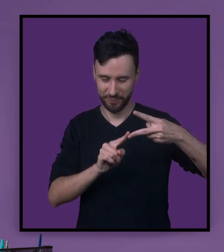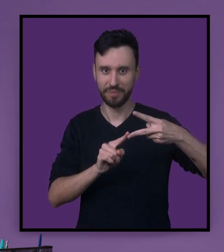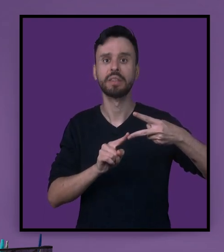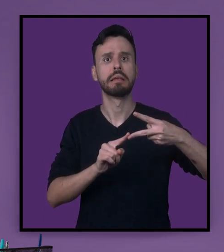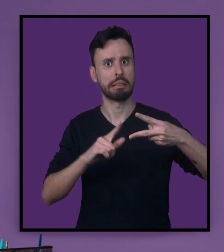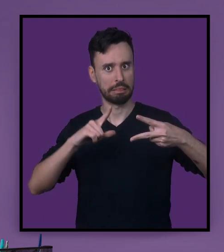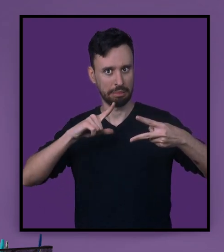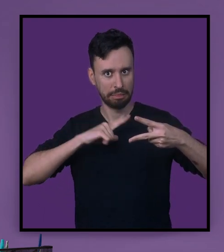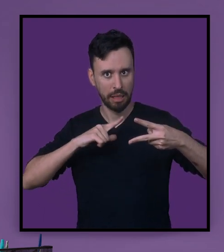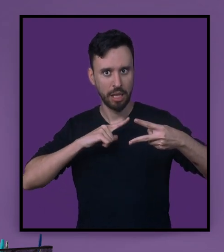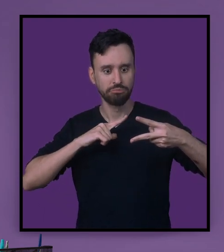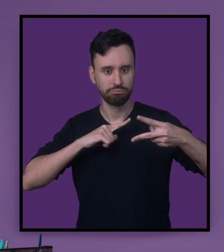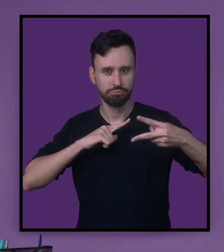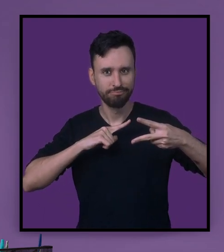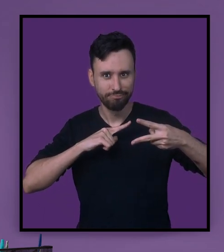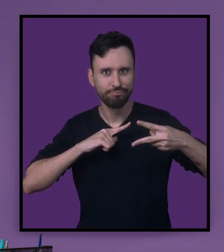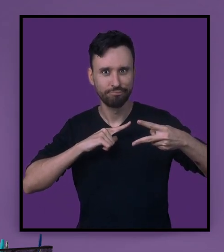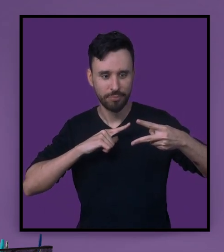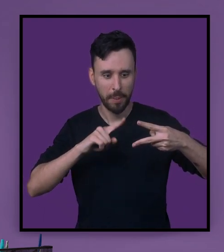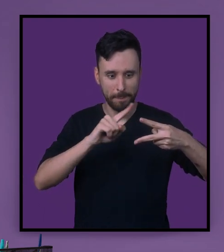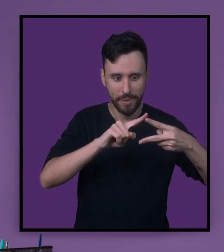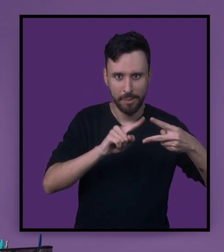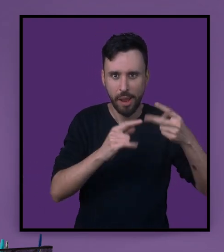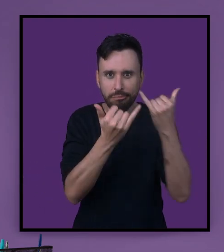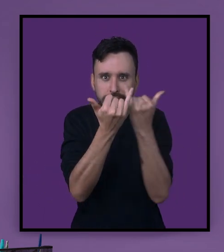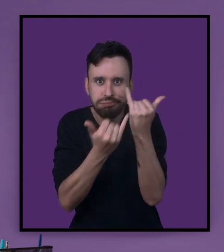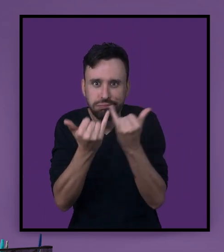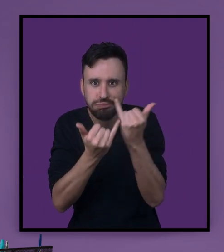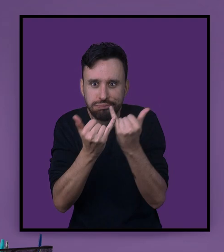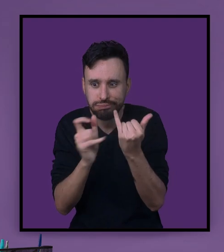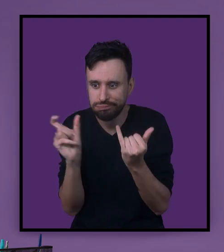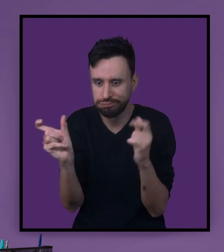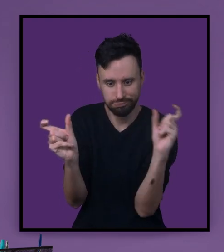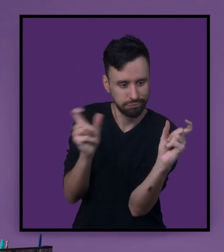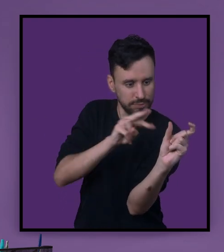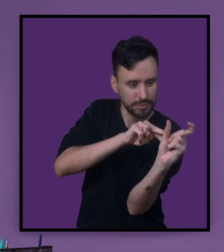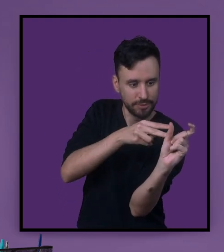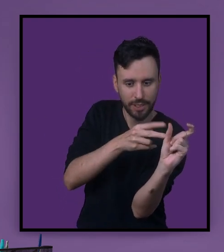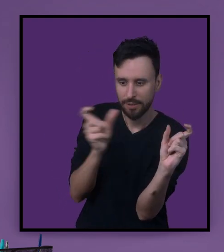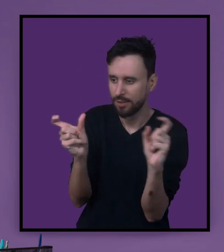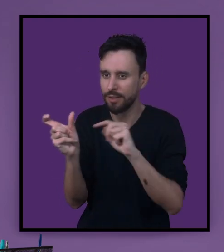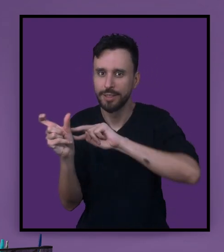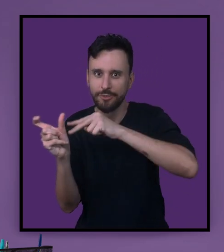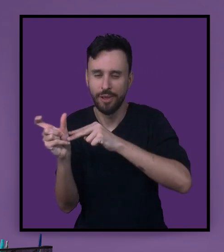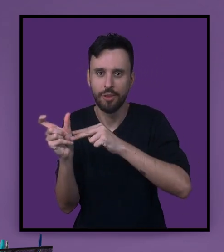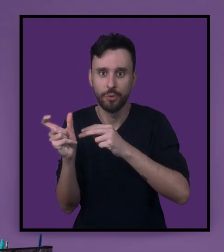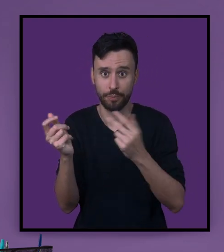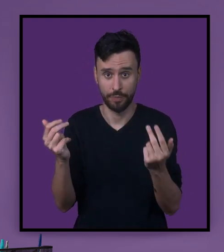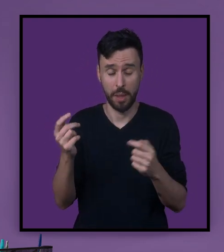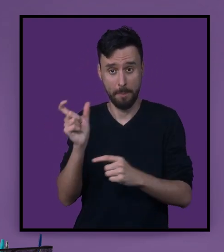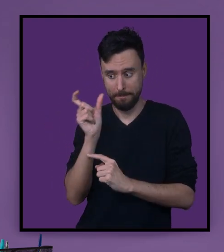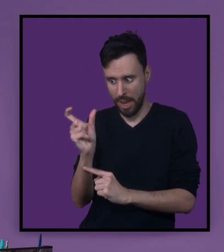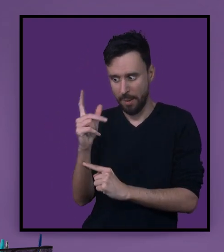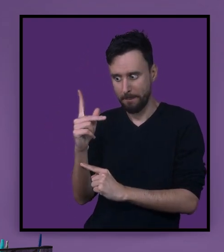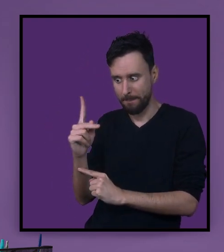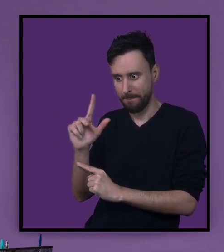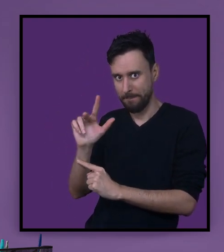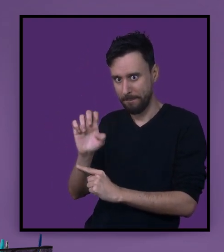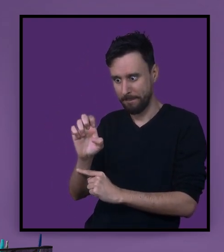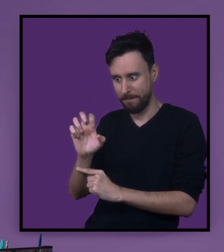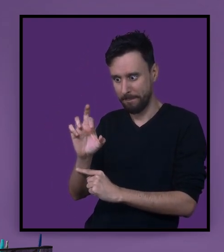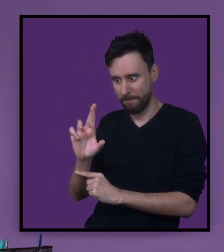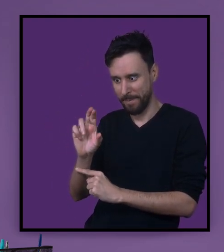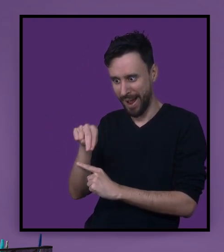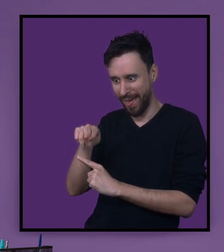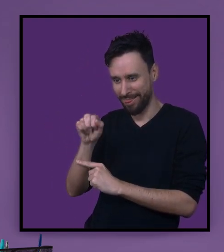percebemos uma certa semelhança de significação. Vocês perceberam? A palavra perna